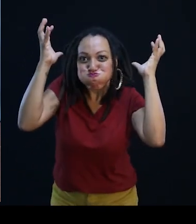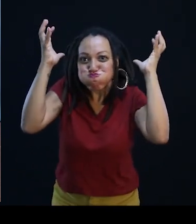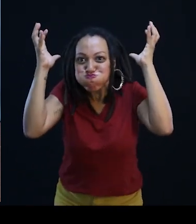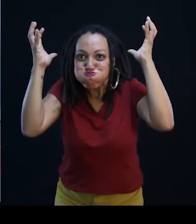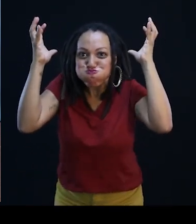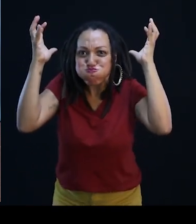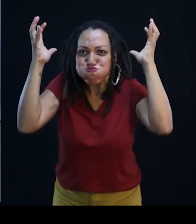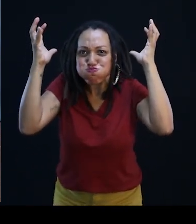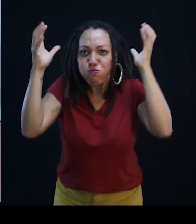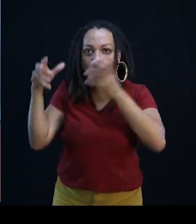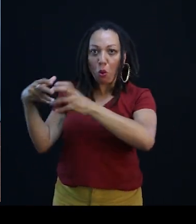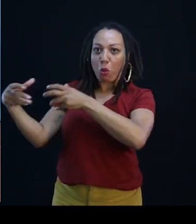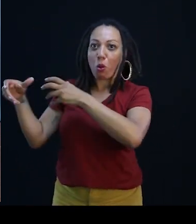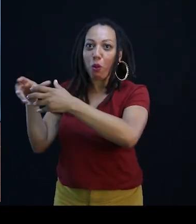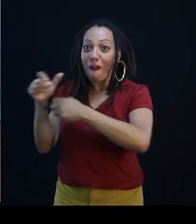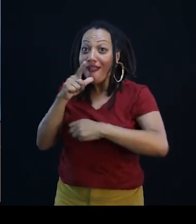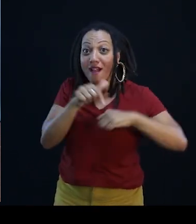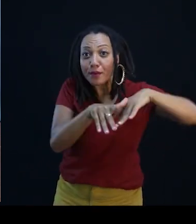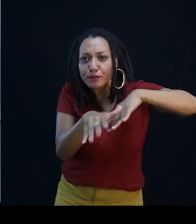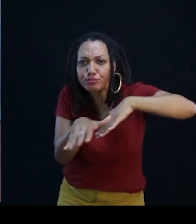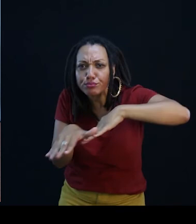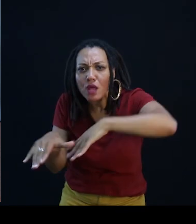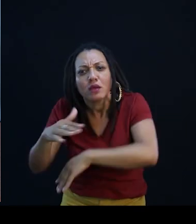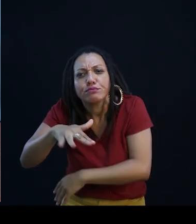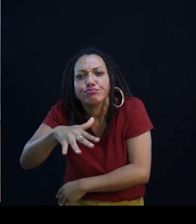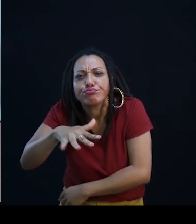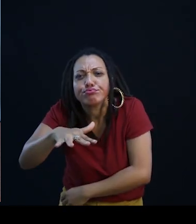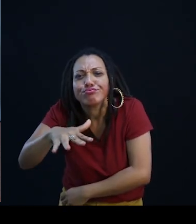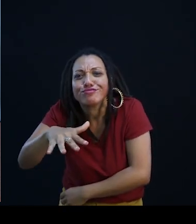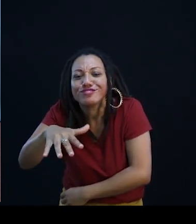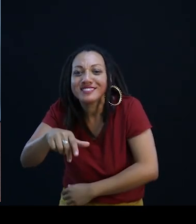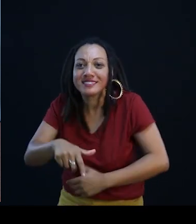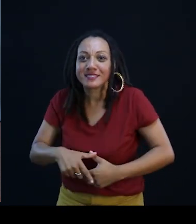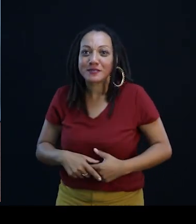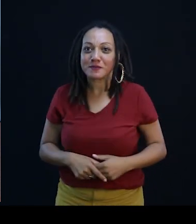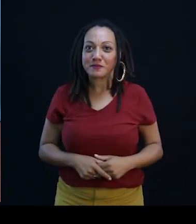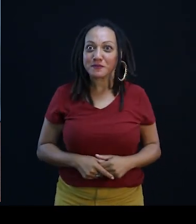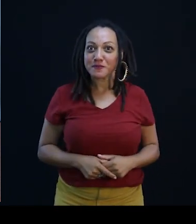tamanho e a água pequenininha.